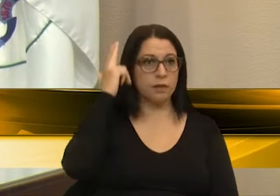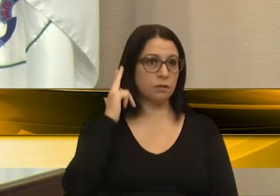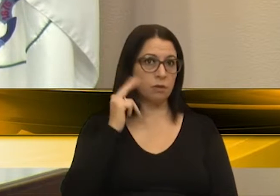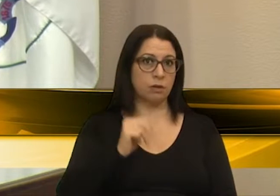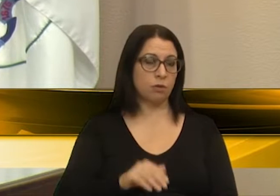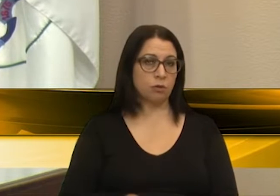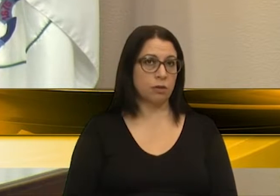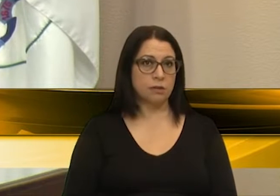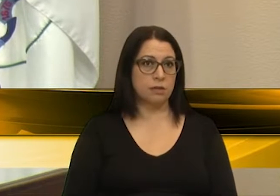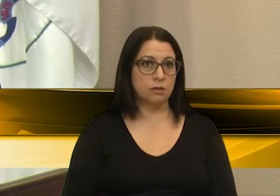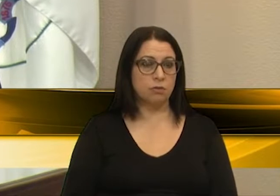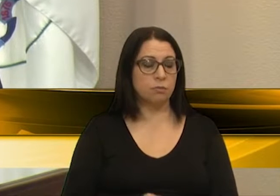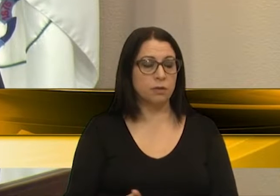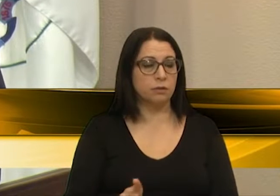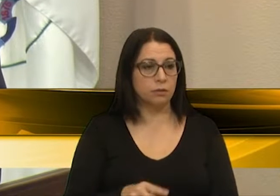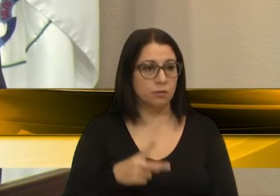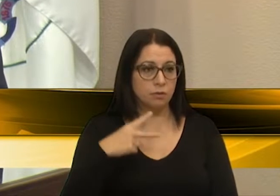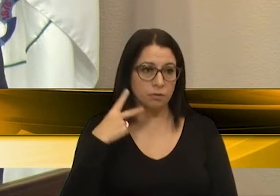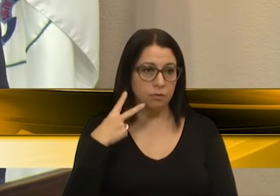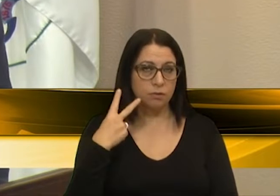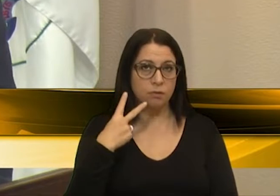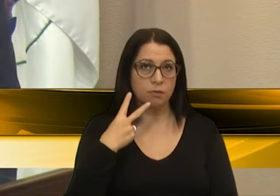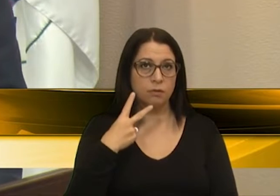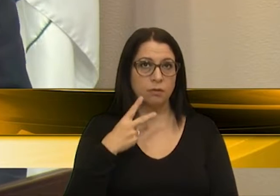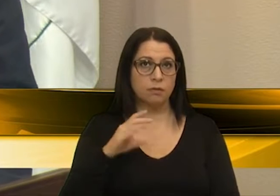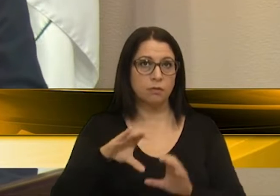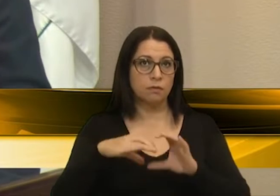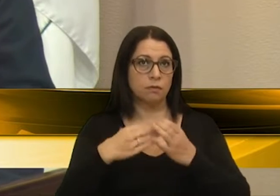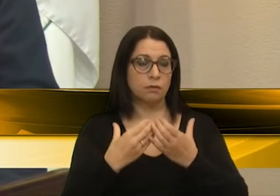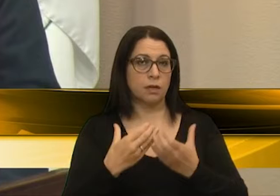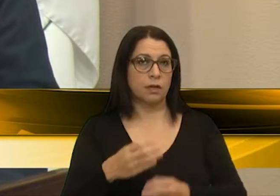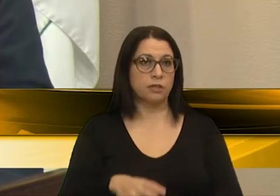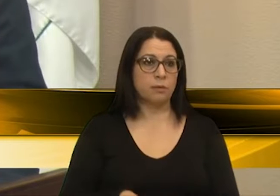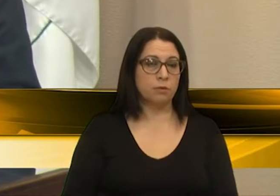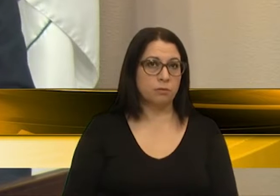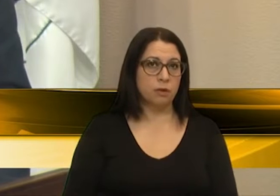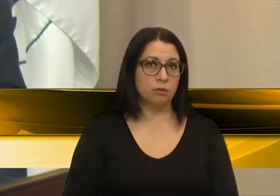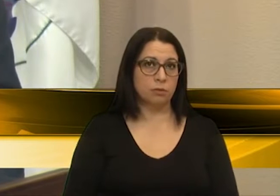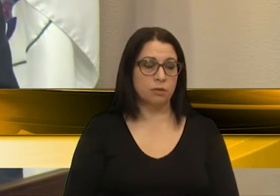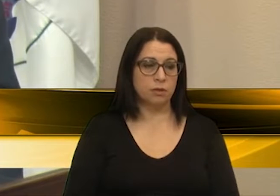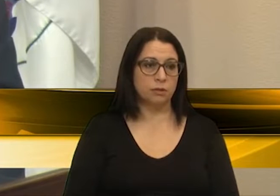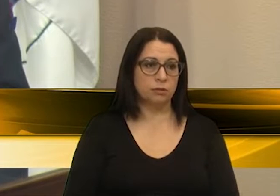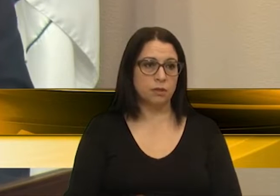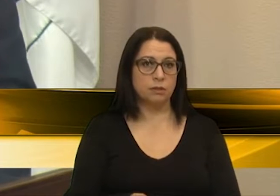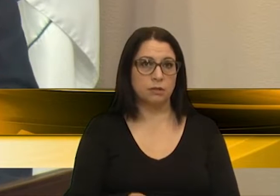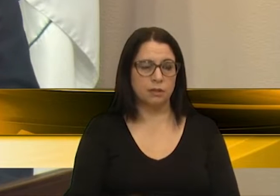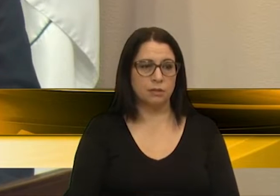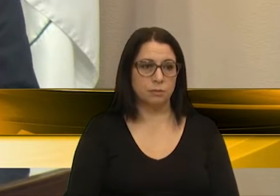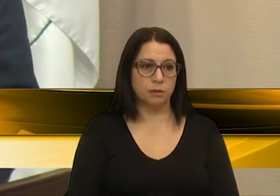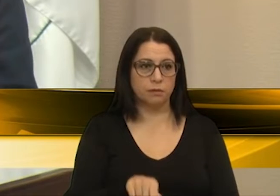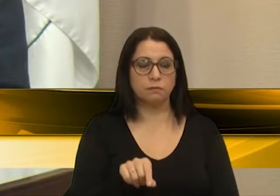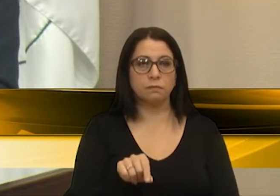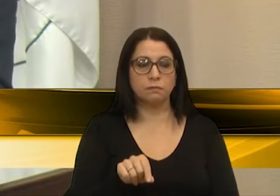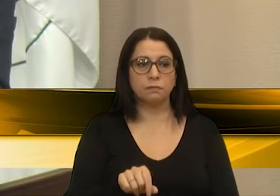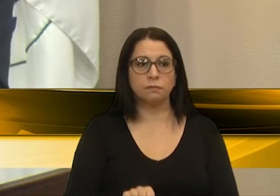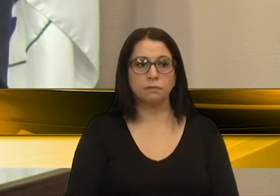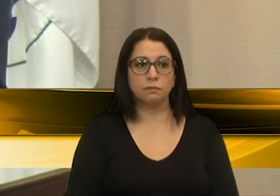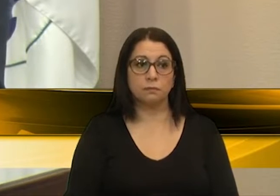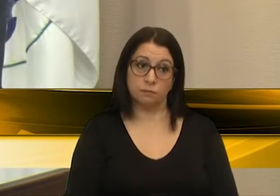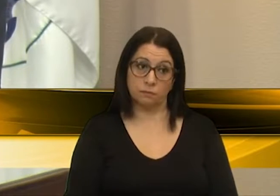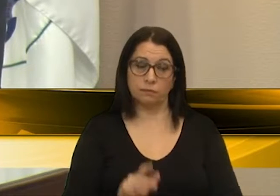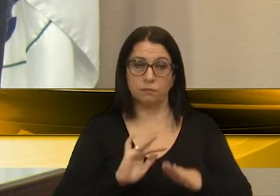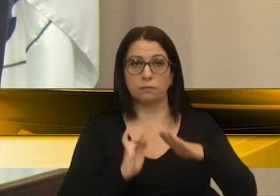demais vereadores e vereadoras, também a comunidade que nos acompanha aqui no plenário e também pelas